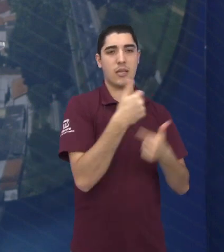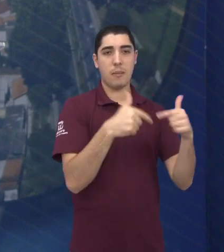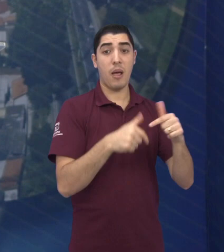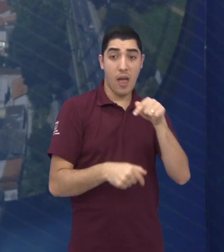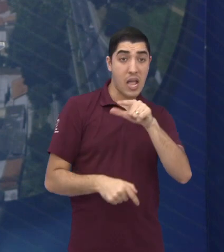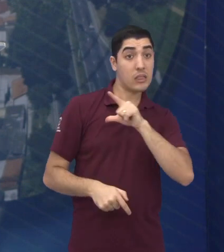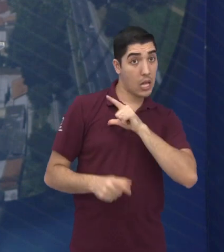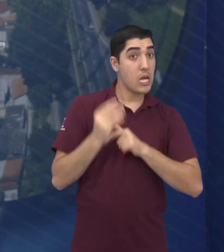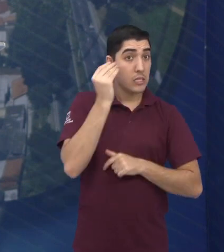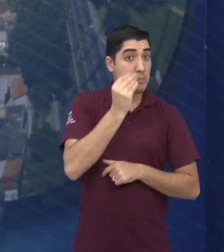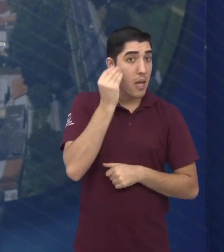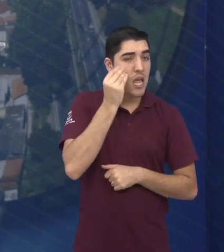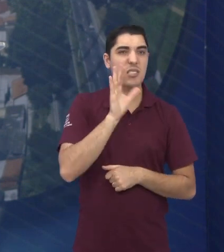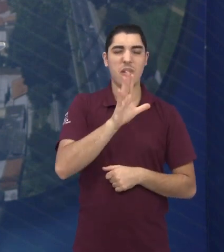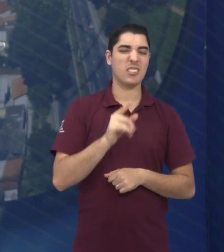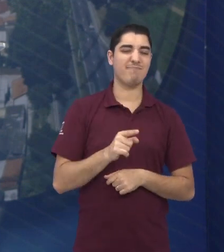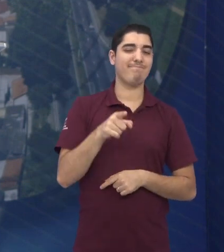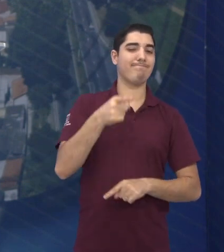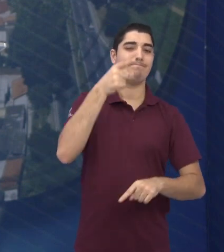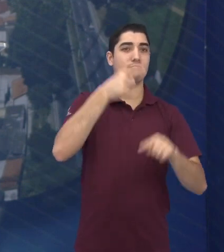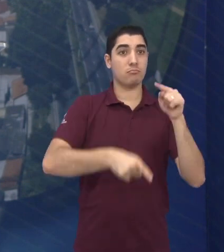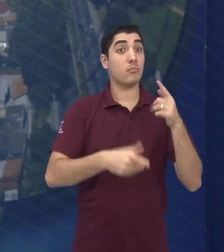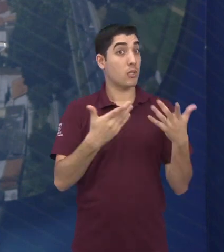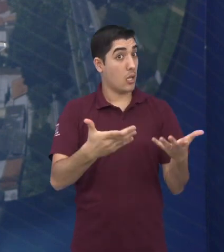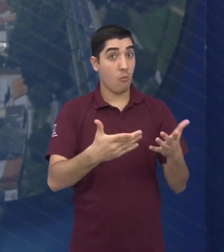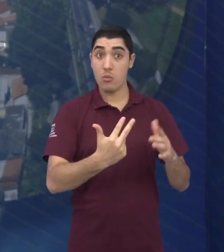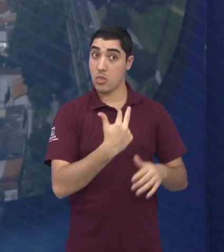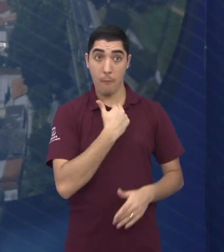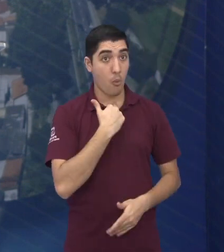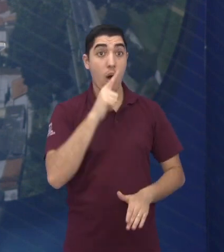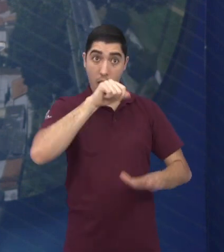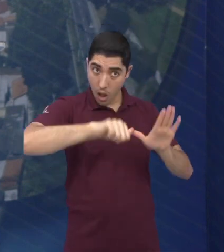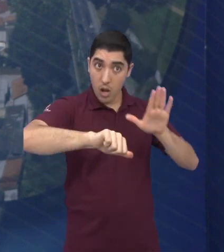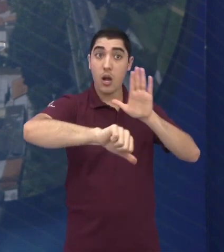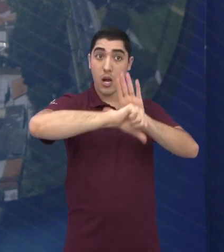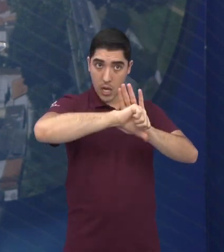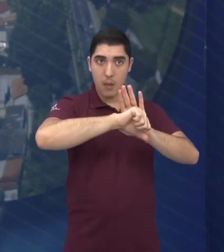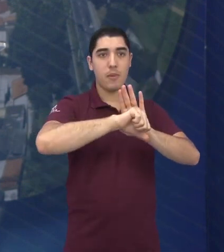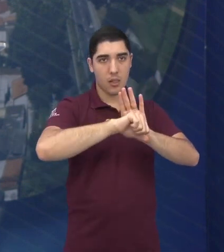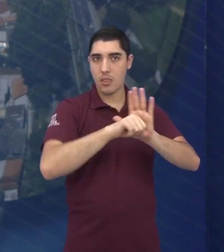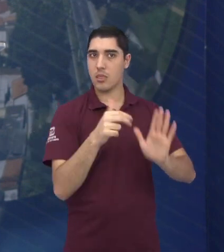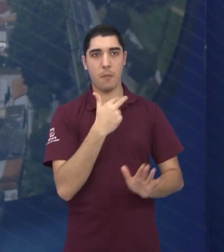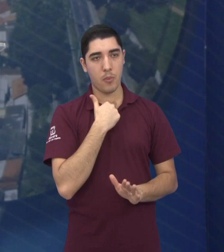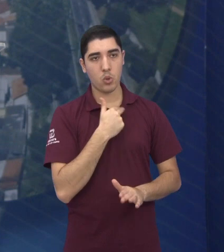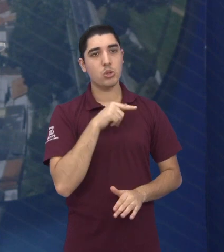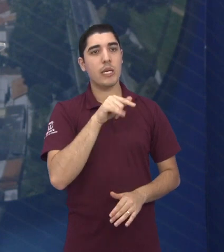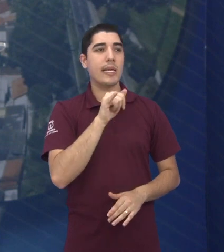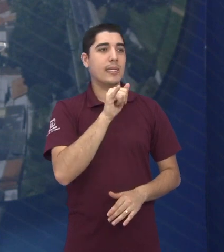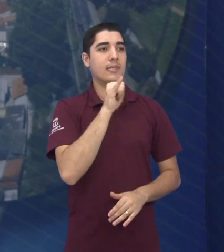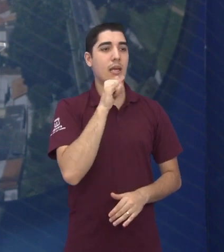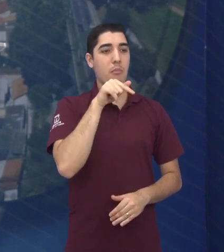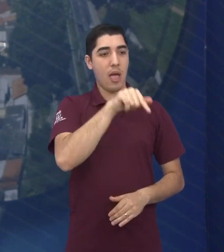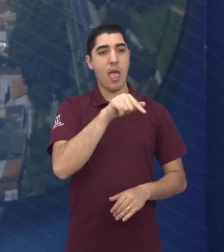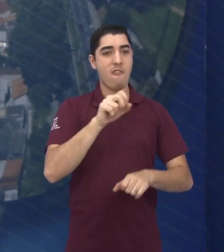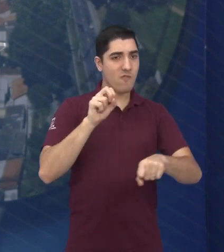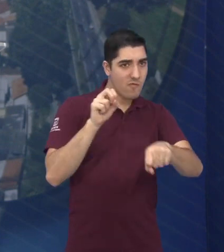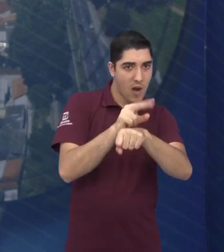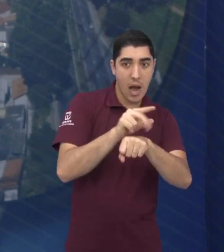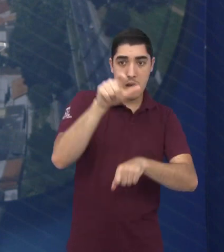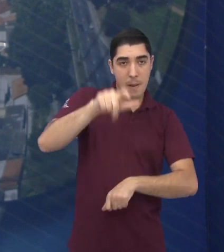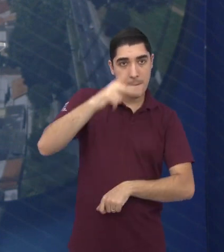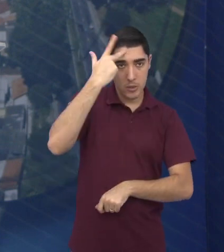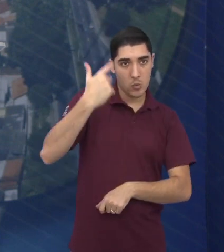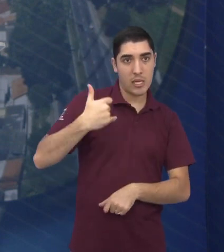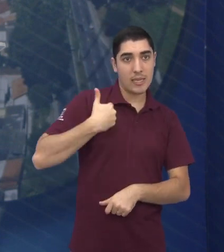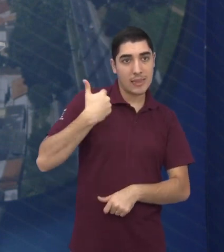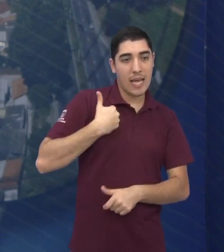experiência, acaba barrando. A gente sabe que isso é ilegal, né, não pode colocar isso numa vaga para pessoas